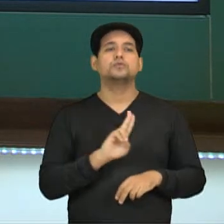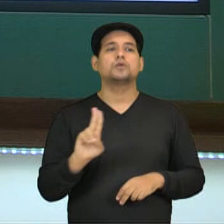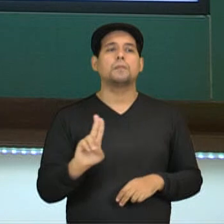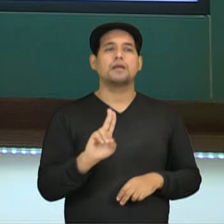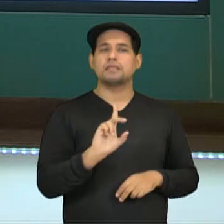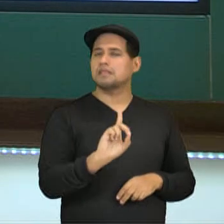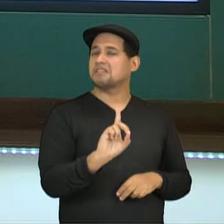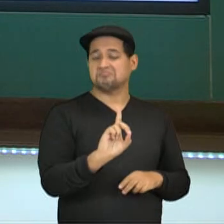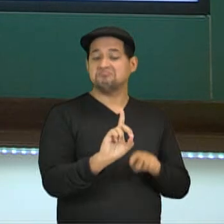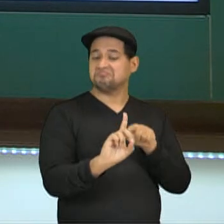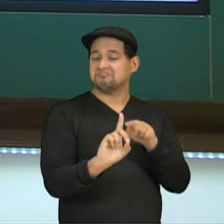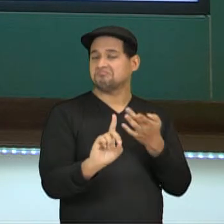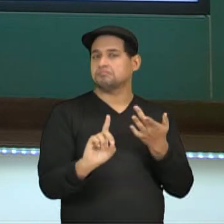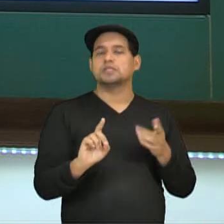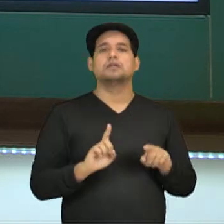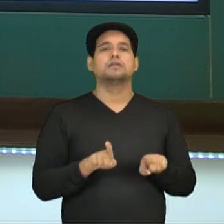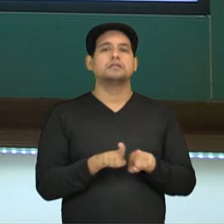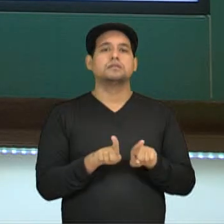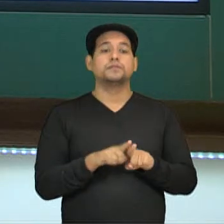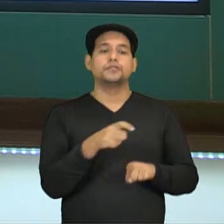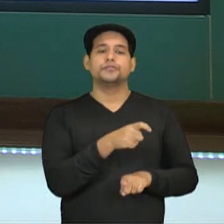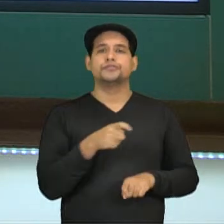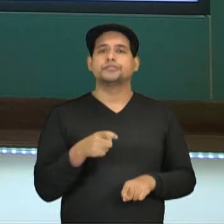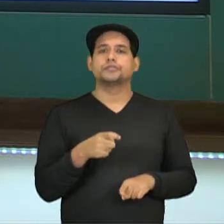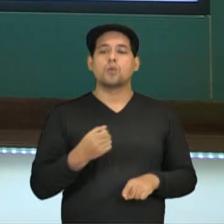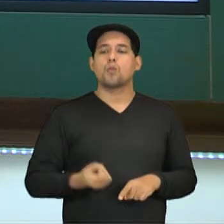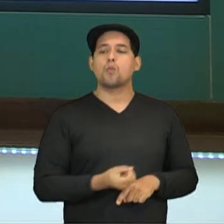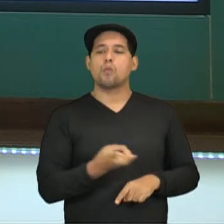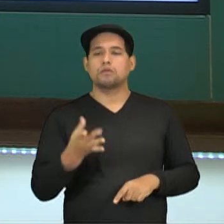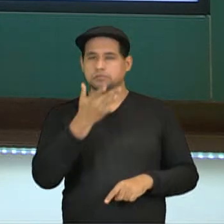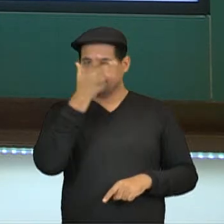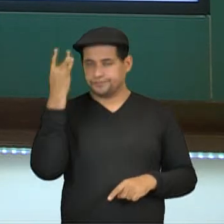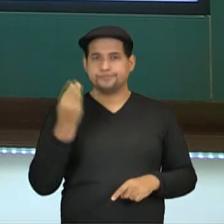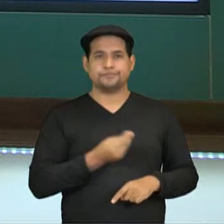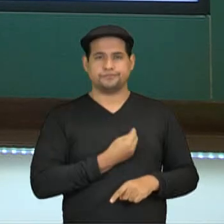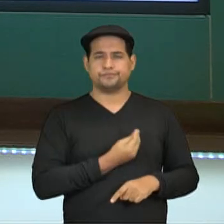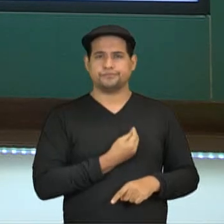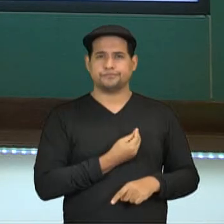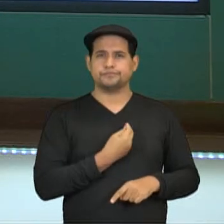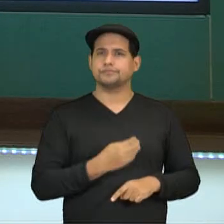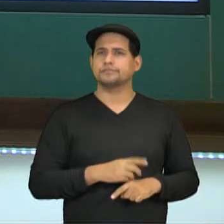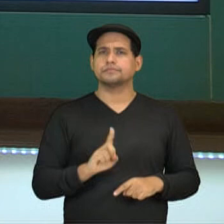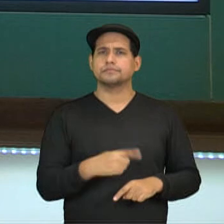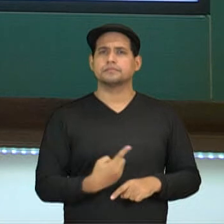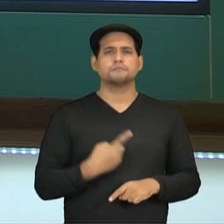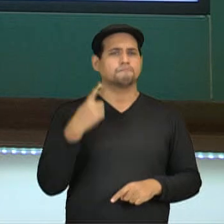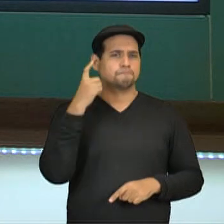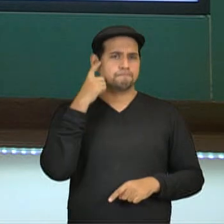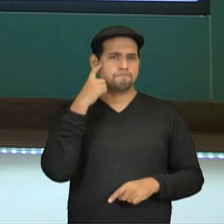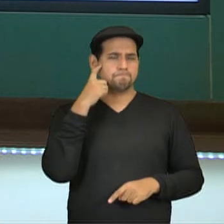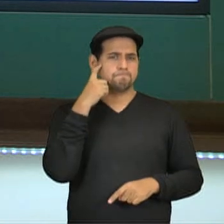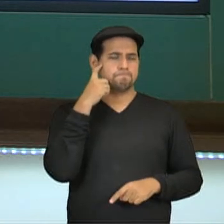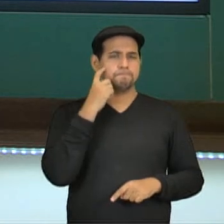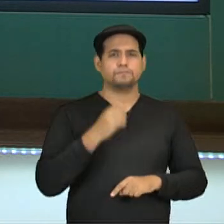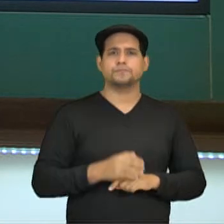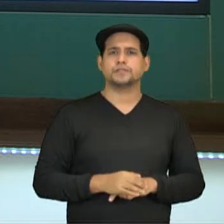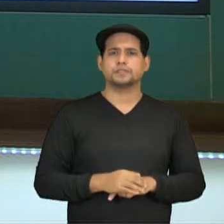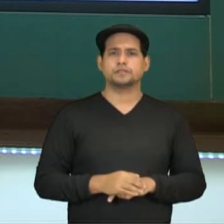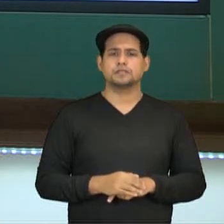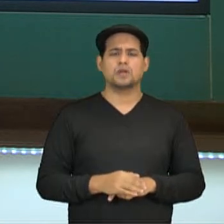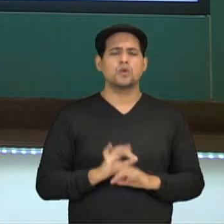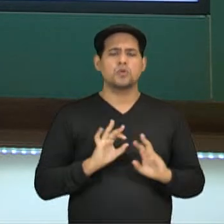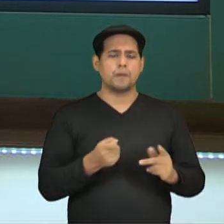valor que ele paga por mês. E X, quantidade de moradores. Então vamos pensar aqui, ó. Todas